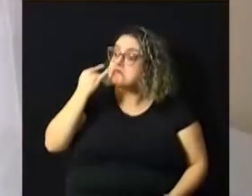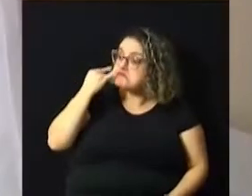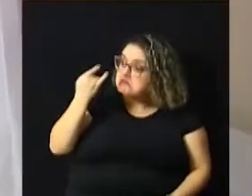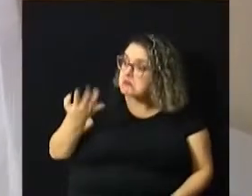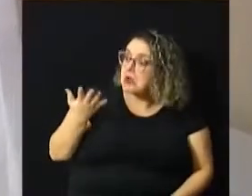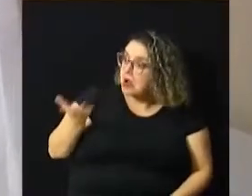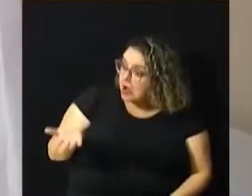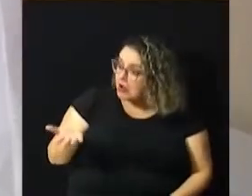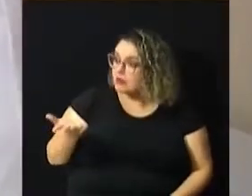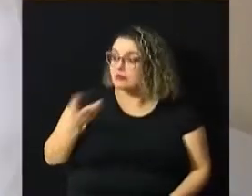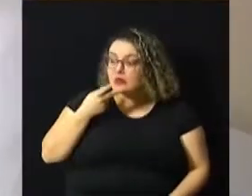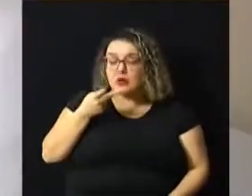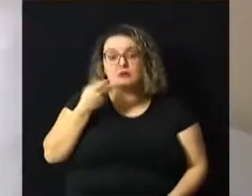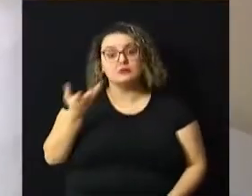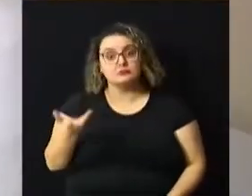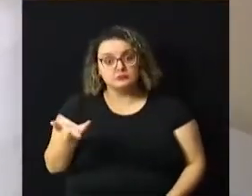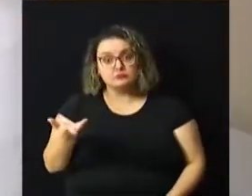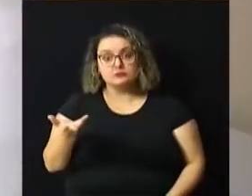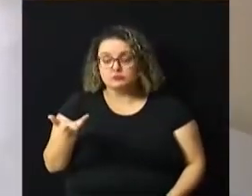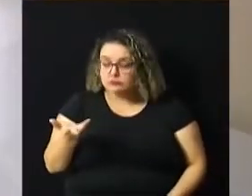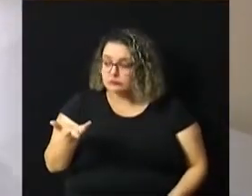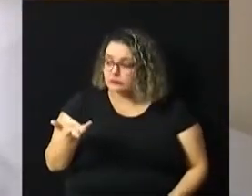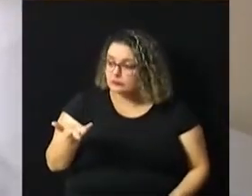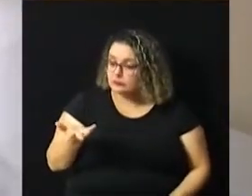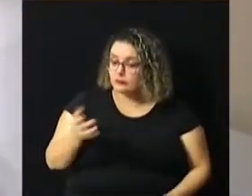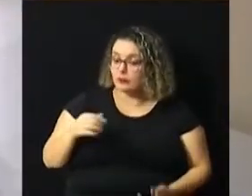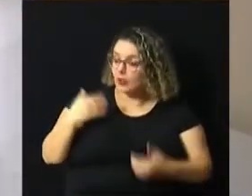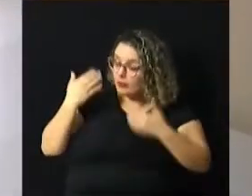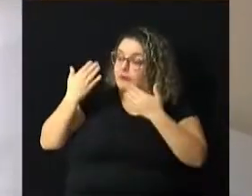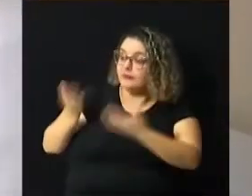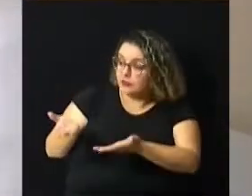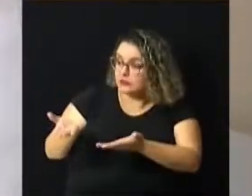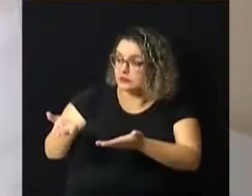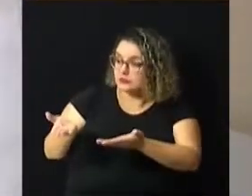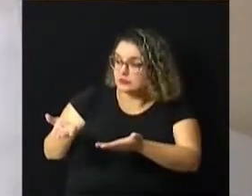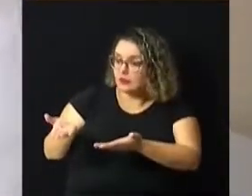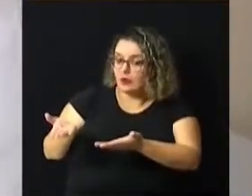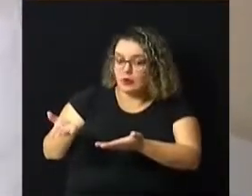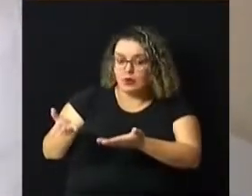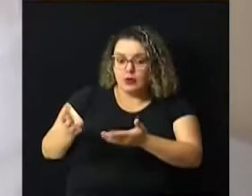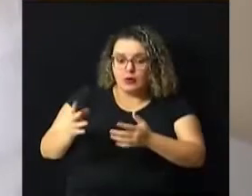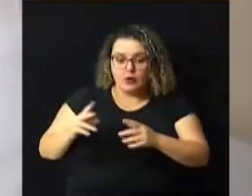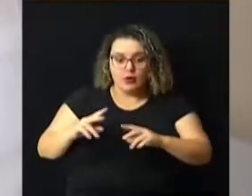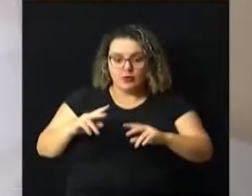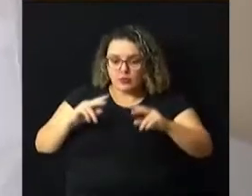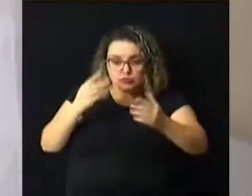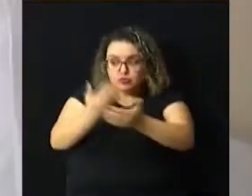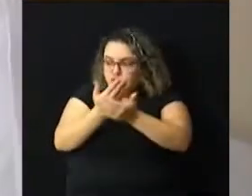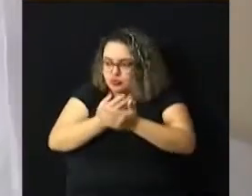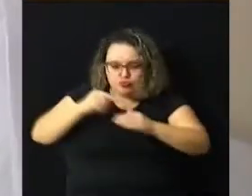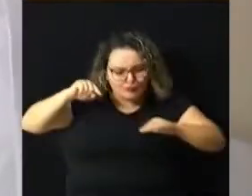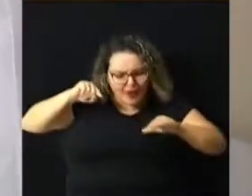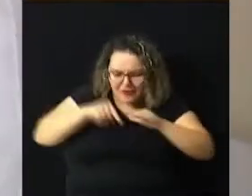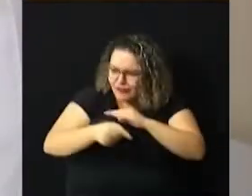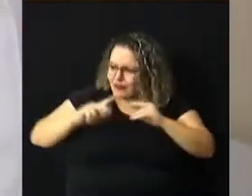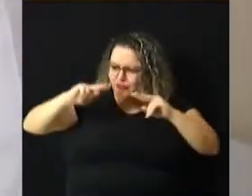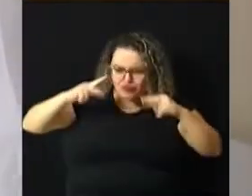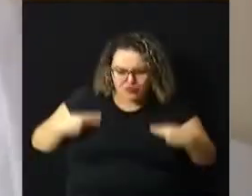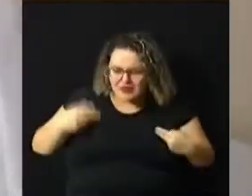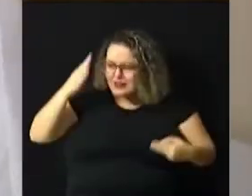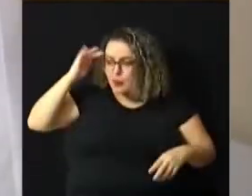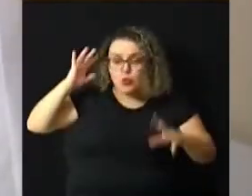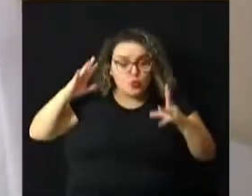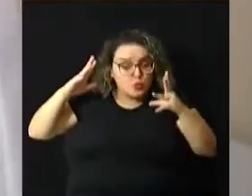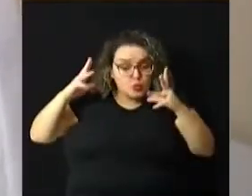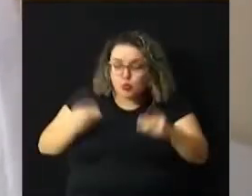você falou, né, Pamela? Então você praticamente vira o ser humano no avesso, né? Sabe absolutamente